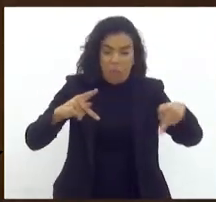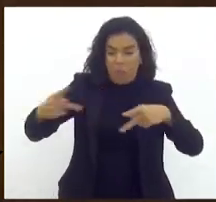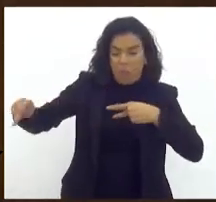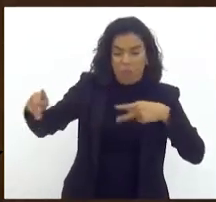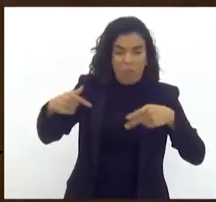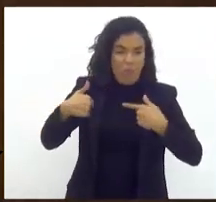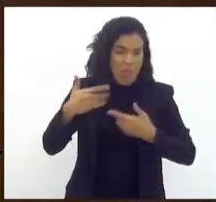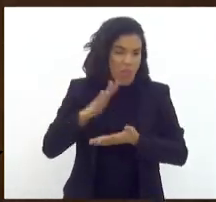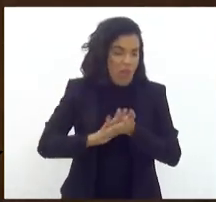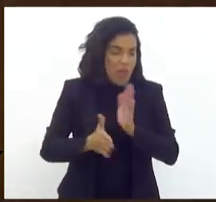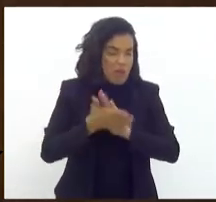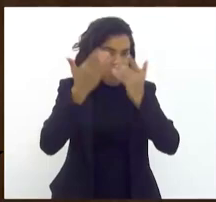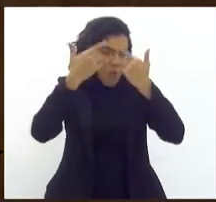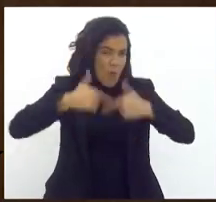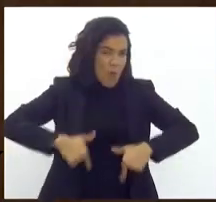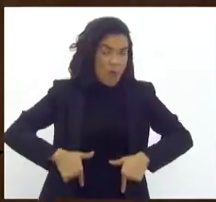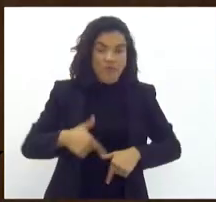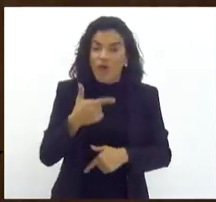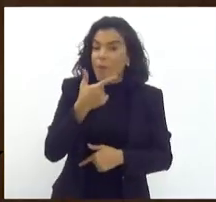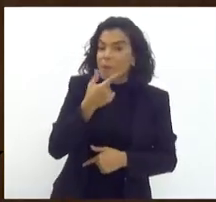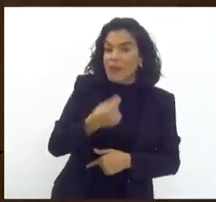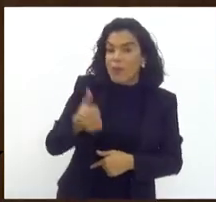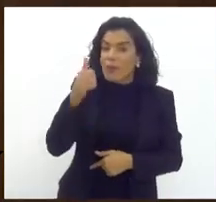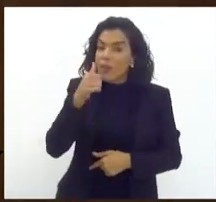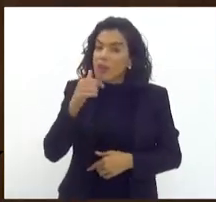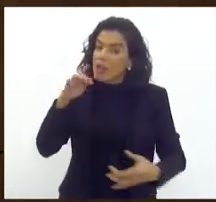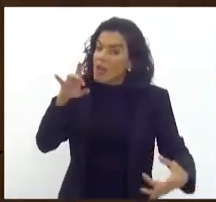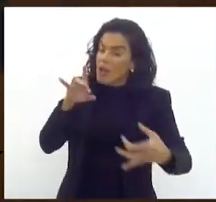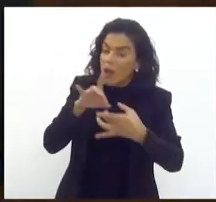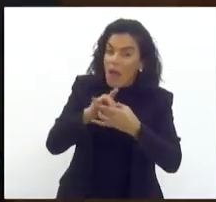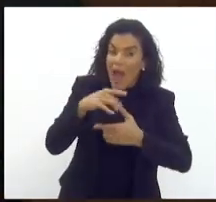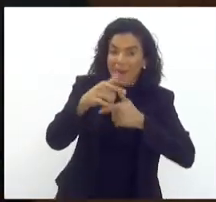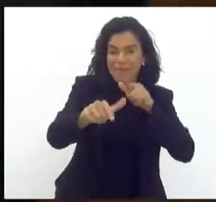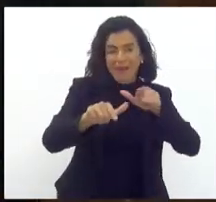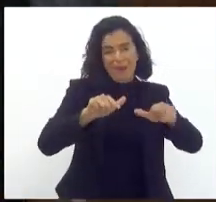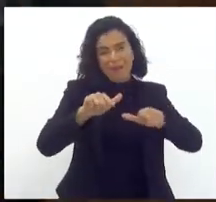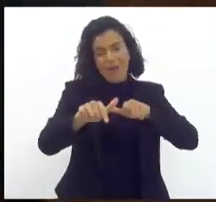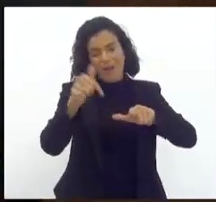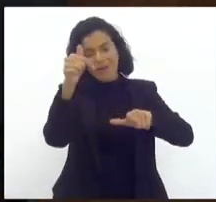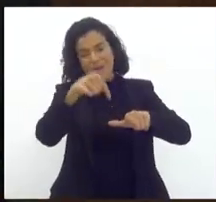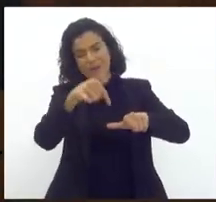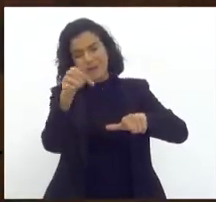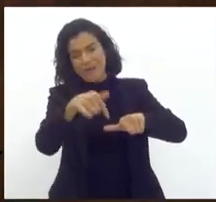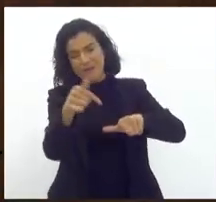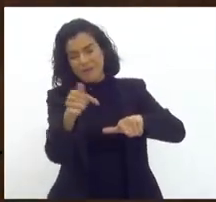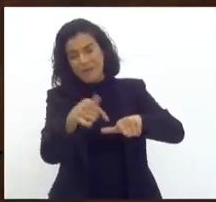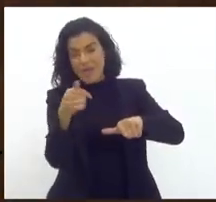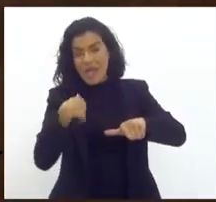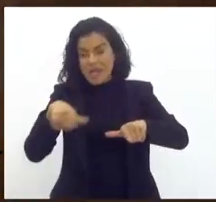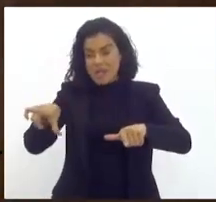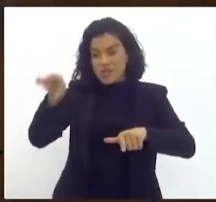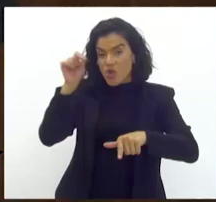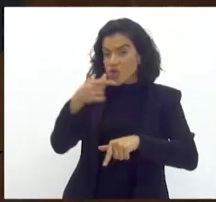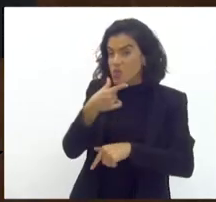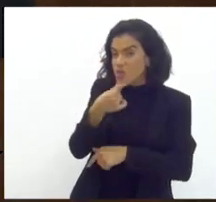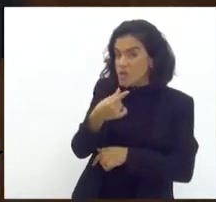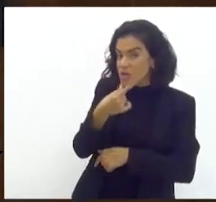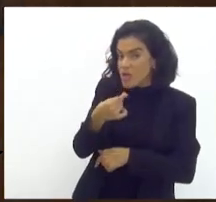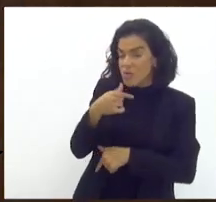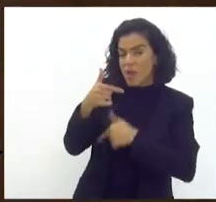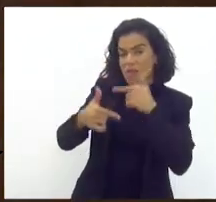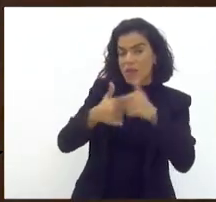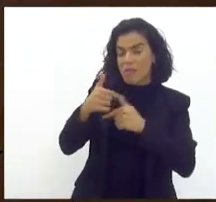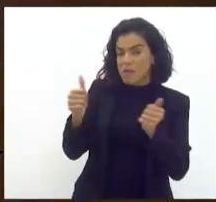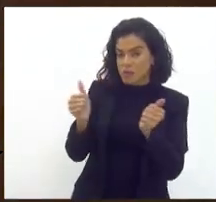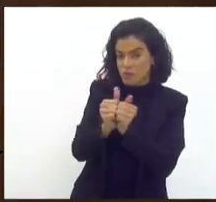com ele eu tô falando aqui meninos e meninas com relação ao trabalho ele prefere os meninos para trabalhar